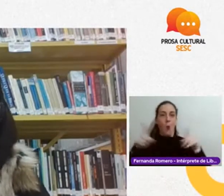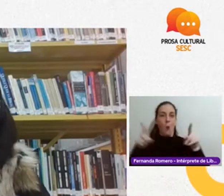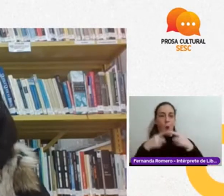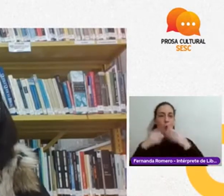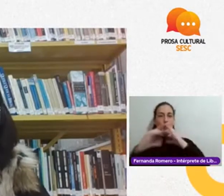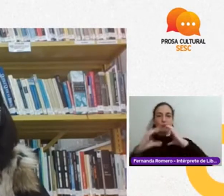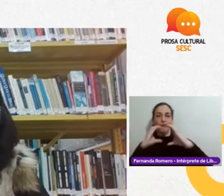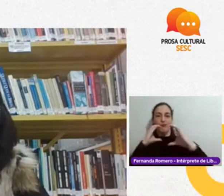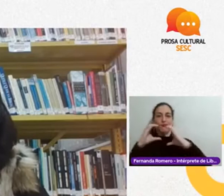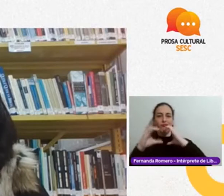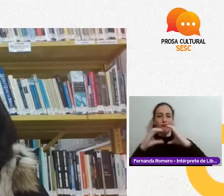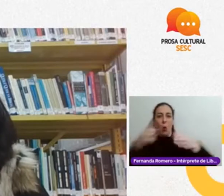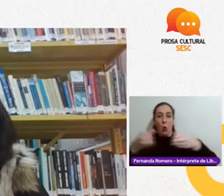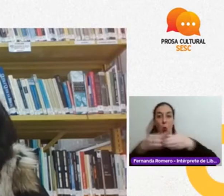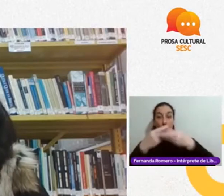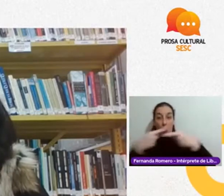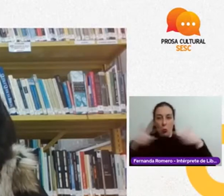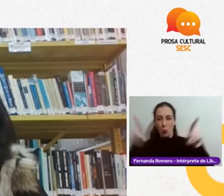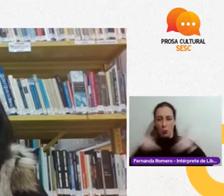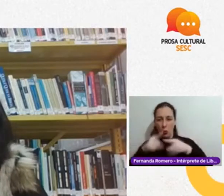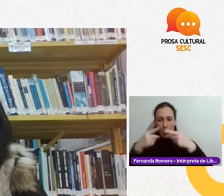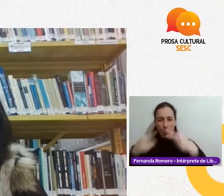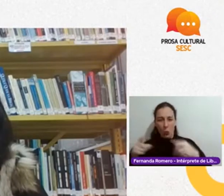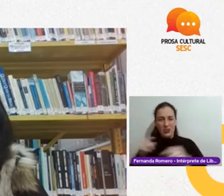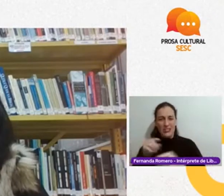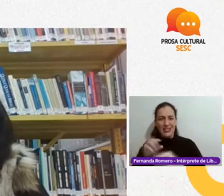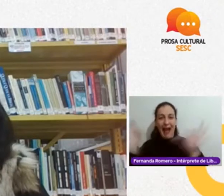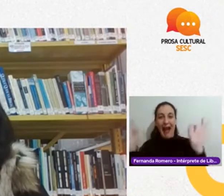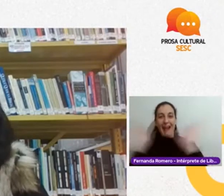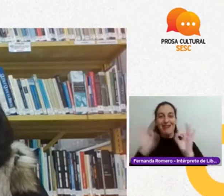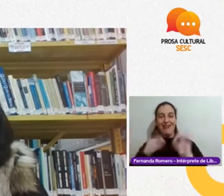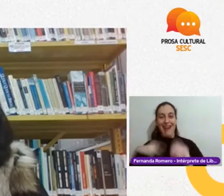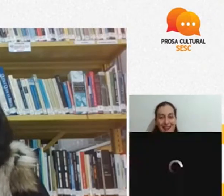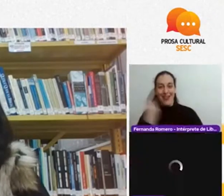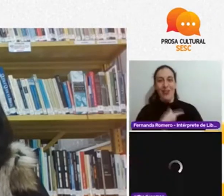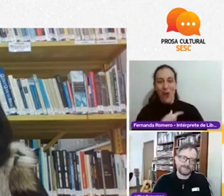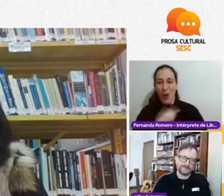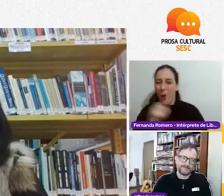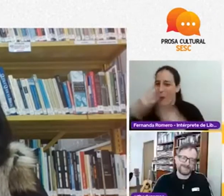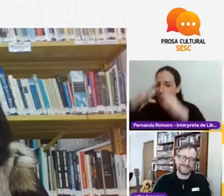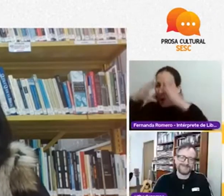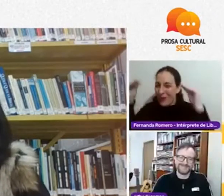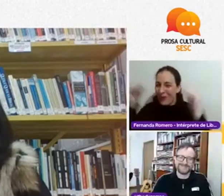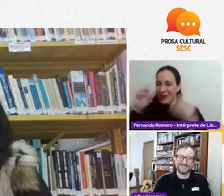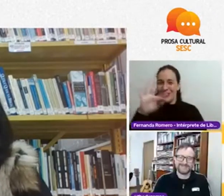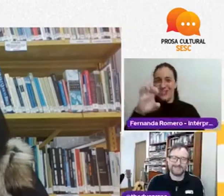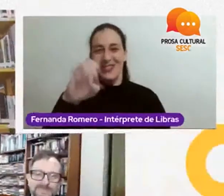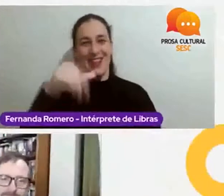vocalista da banda de rock gaúcha Nenhum de Nós. Boa noite, Tedi Corrêa.